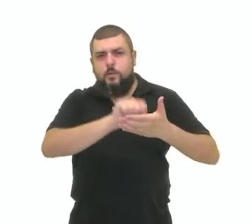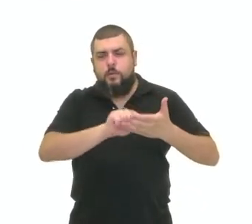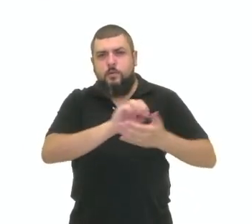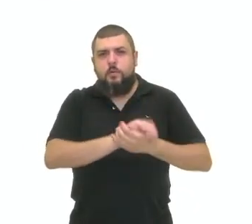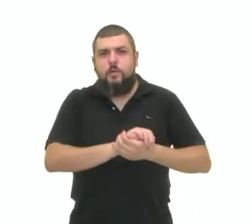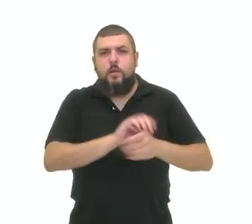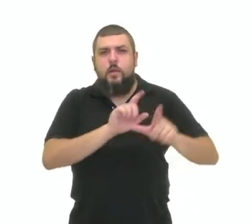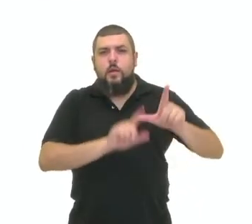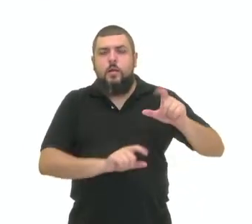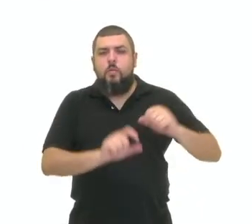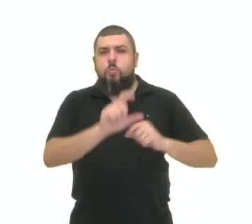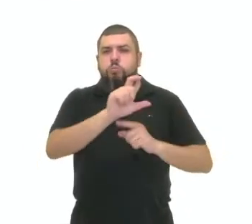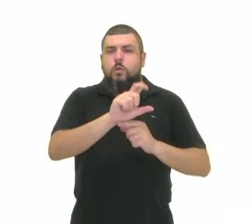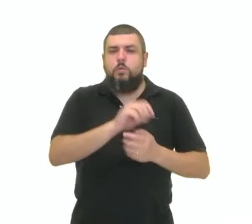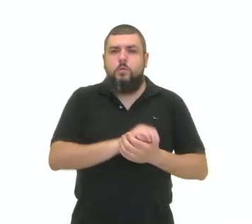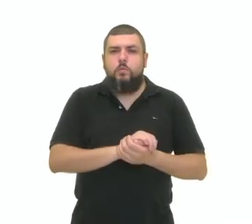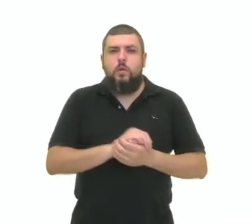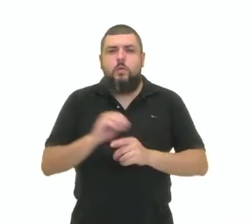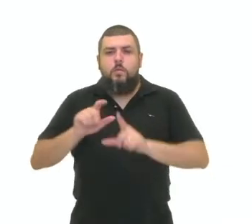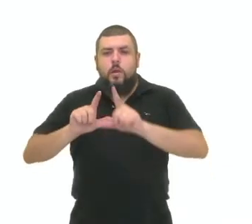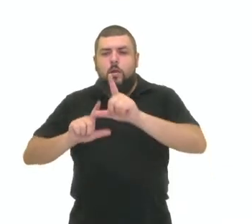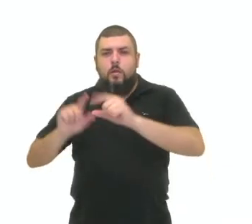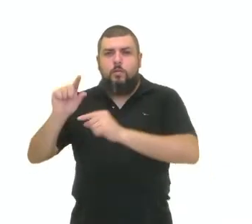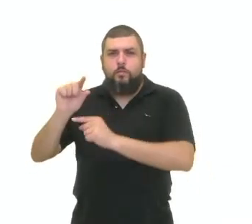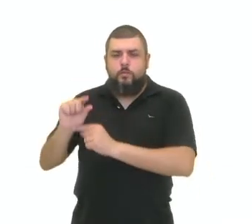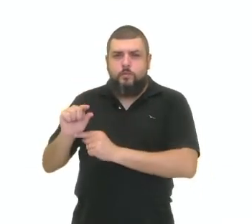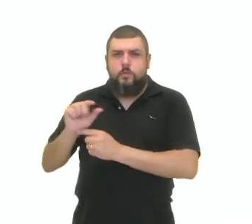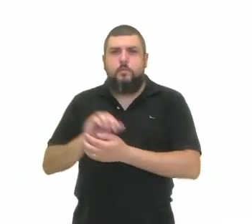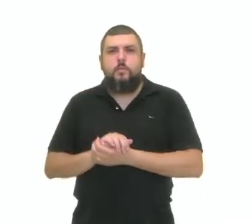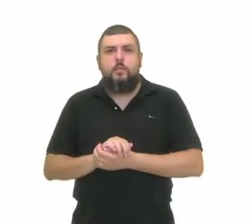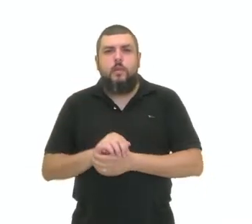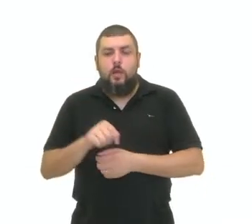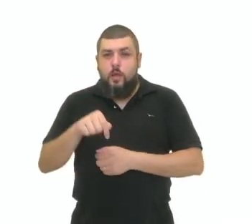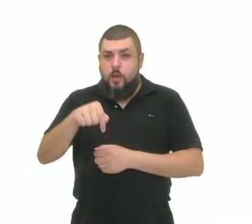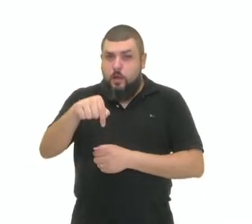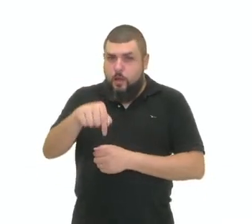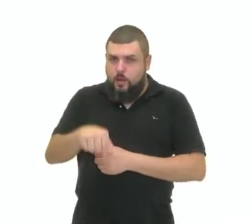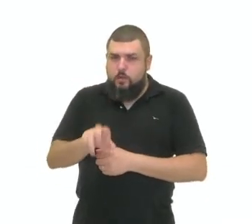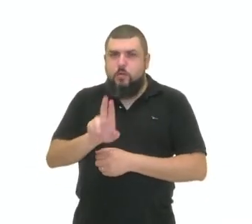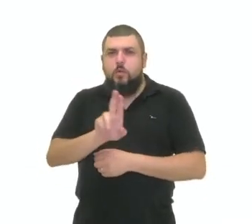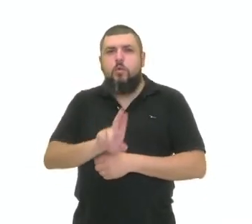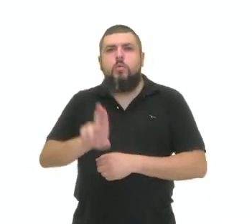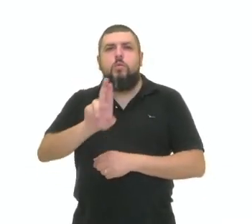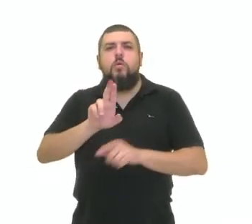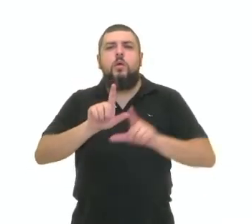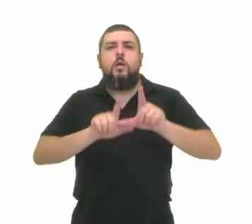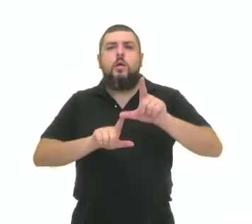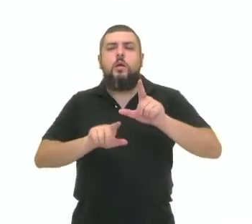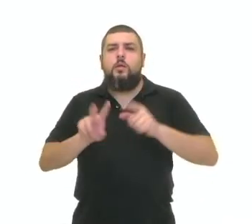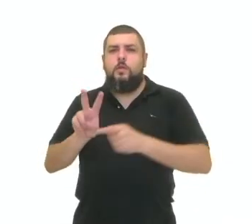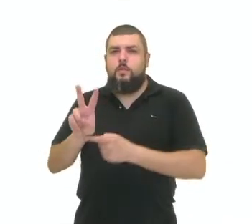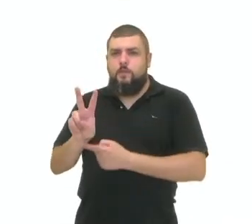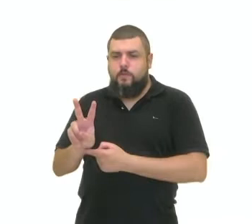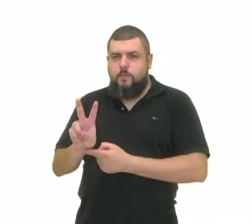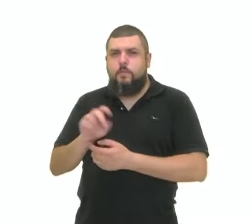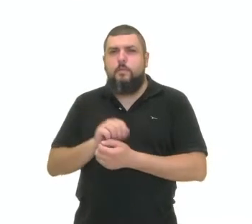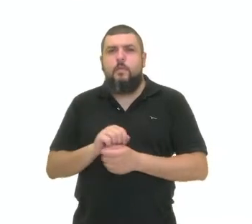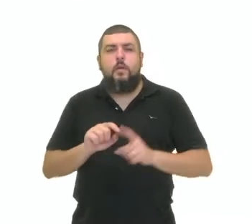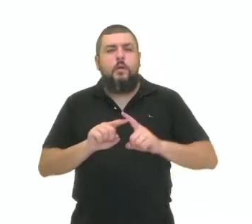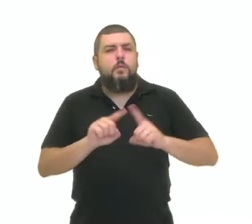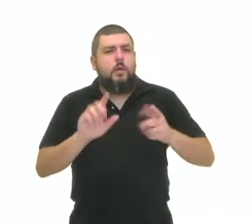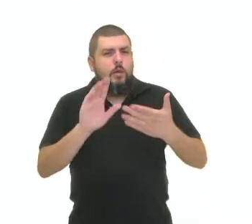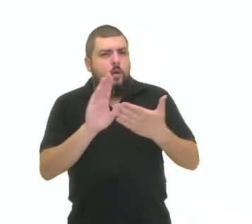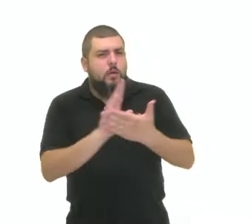letras maiúsculas. Aqui nos nossos slides, nós estamos trabalhando neste momento com a letra V, mas em exercícios vocês